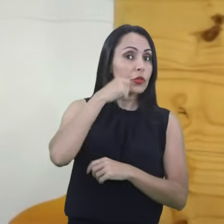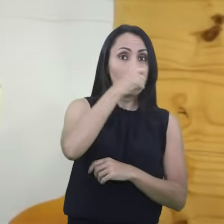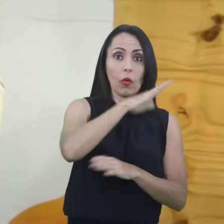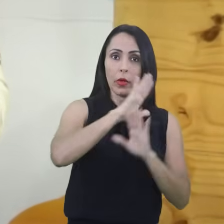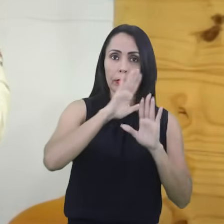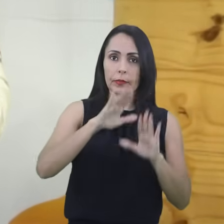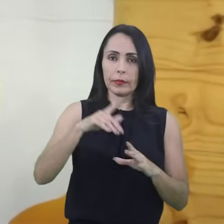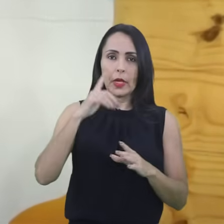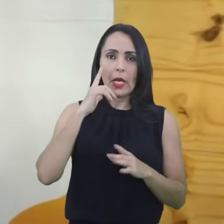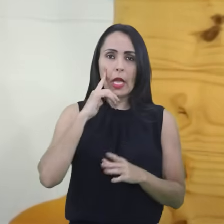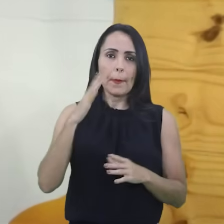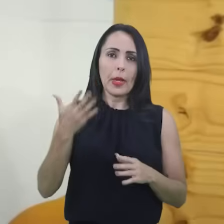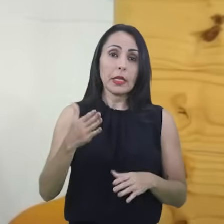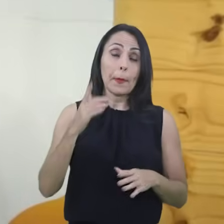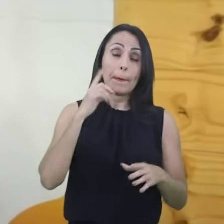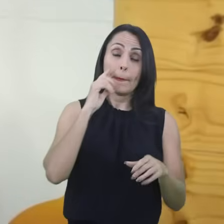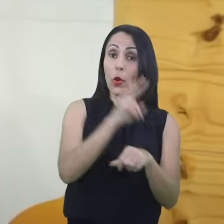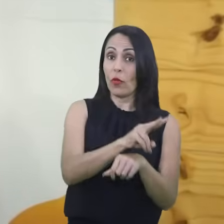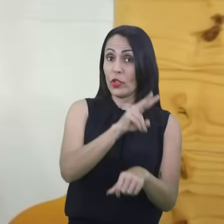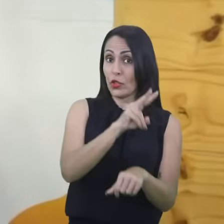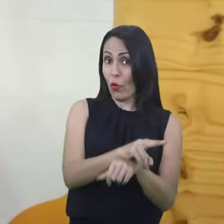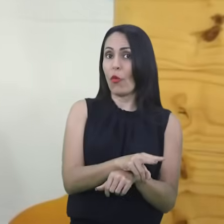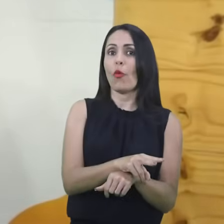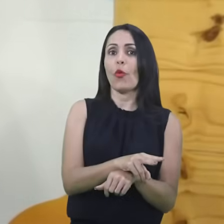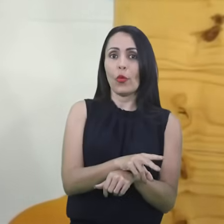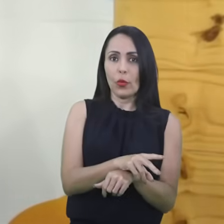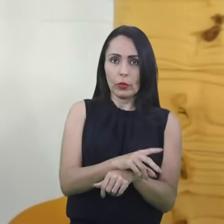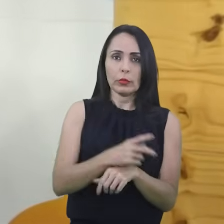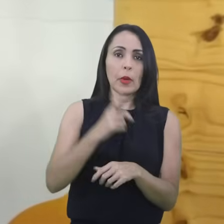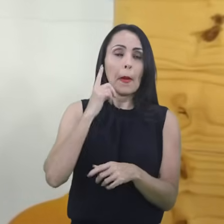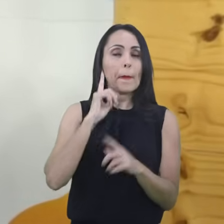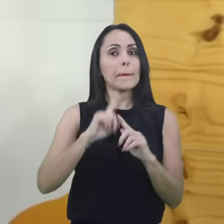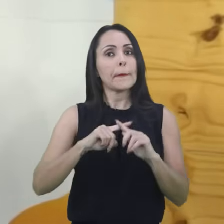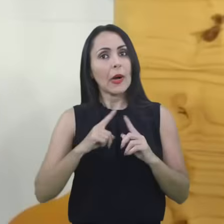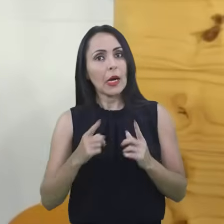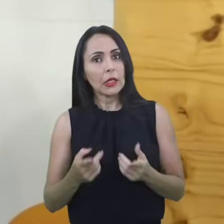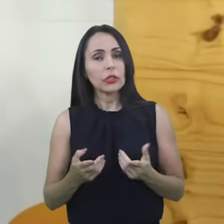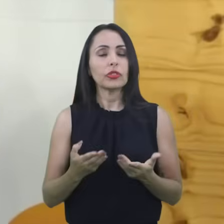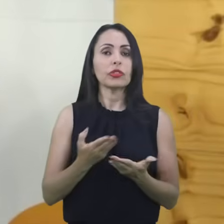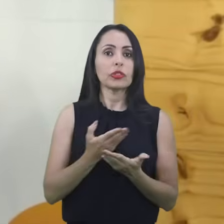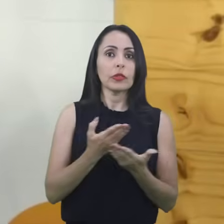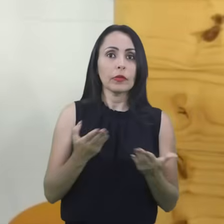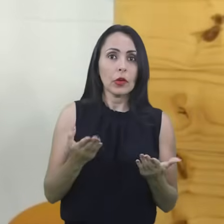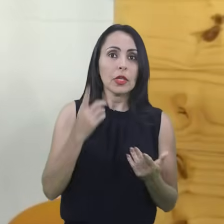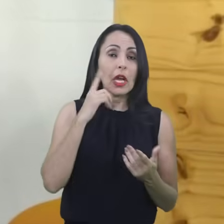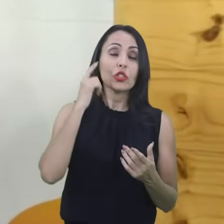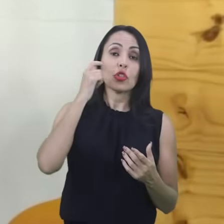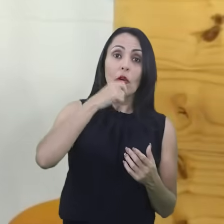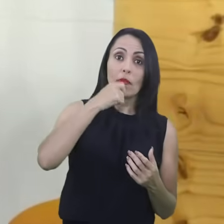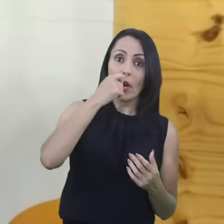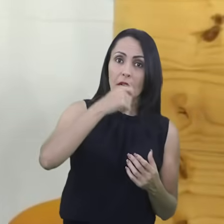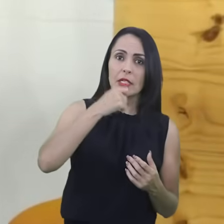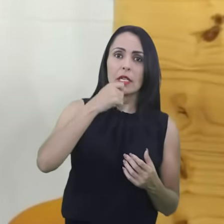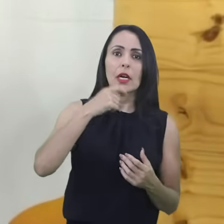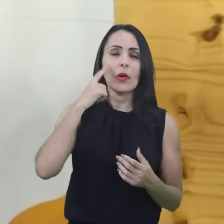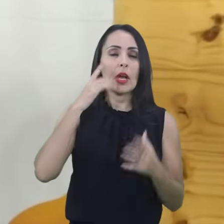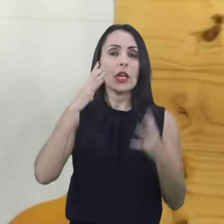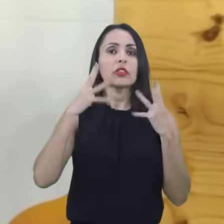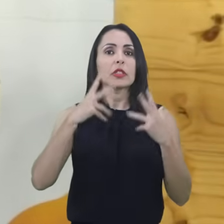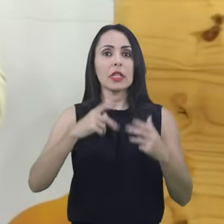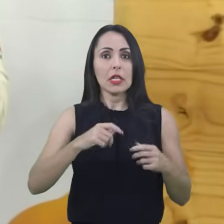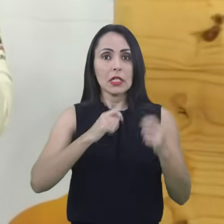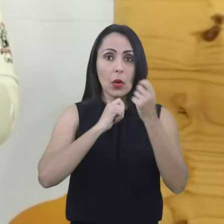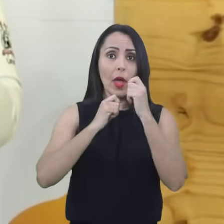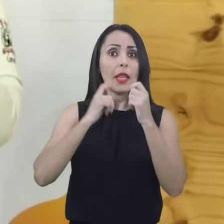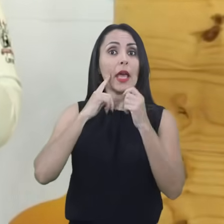um paliativo, né, no momento de correria, mas jamais a escovação, a higienização com fio